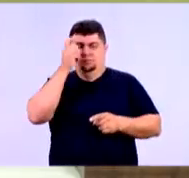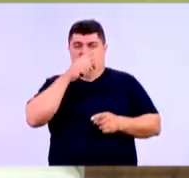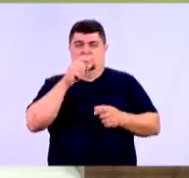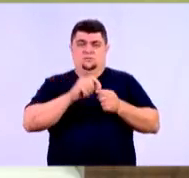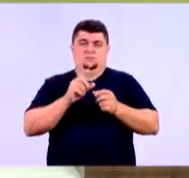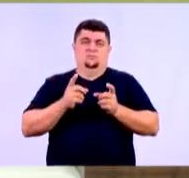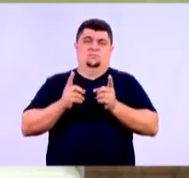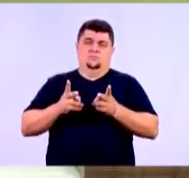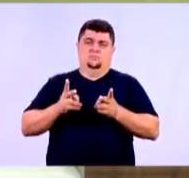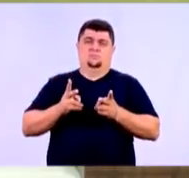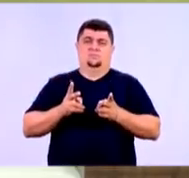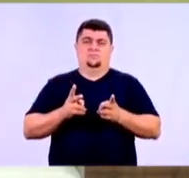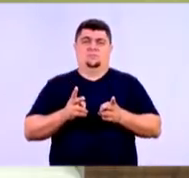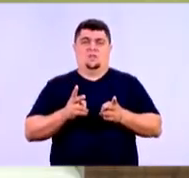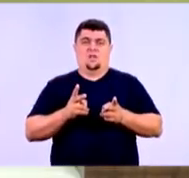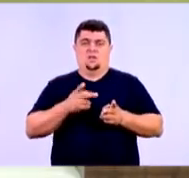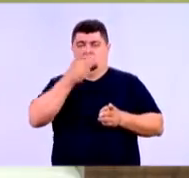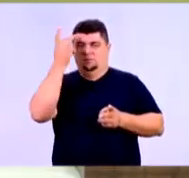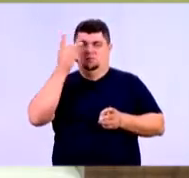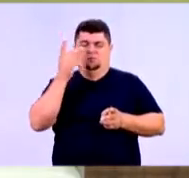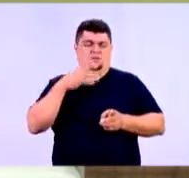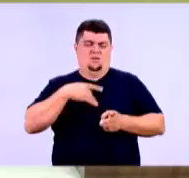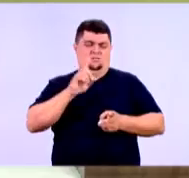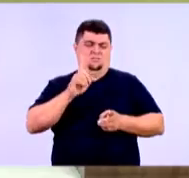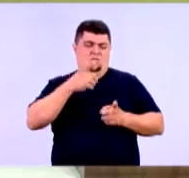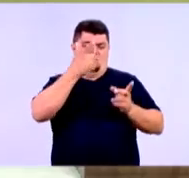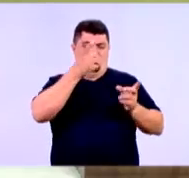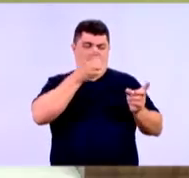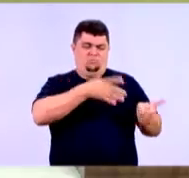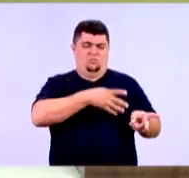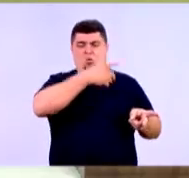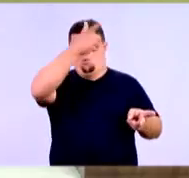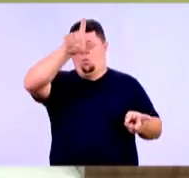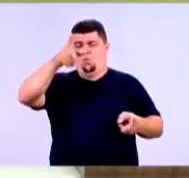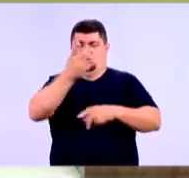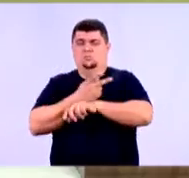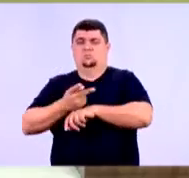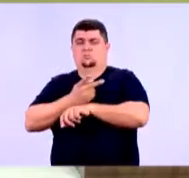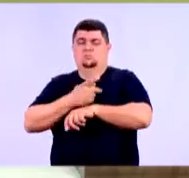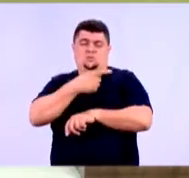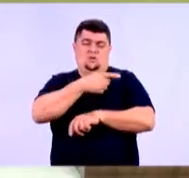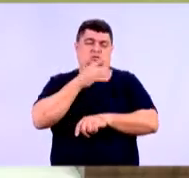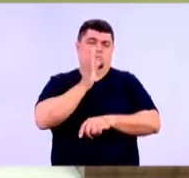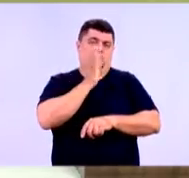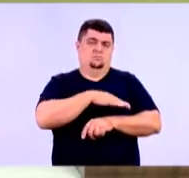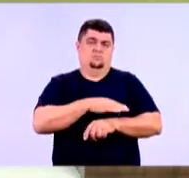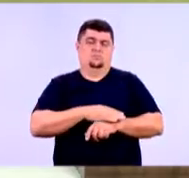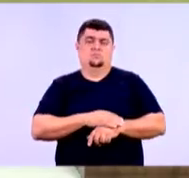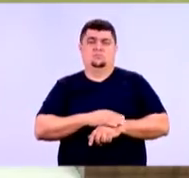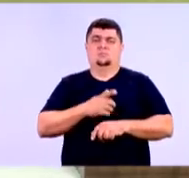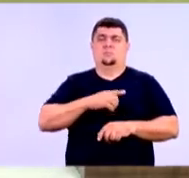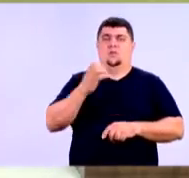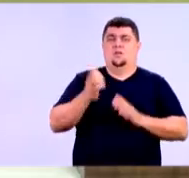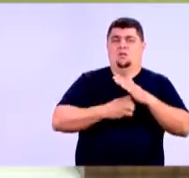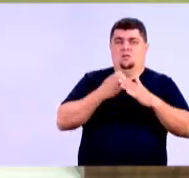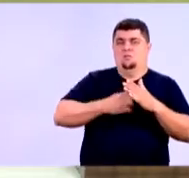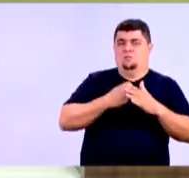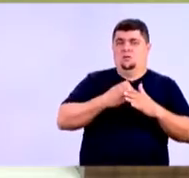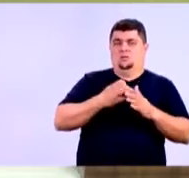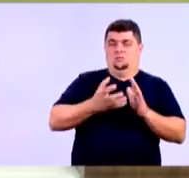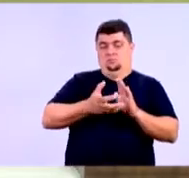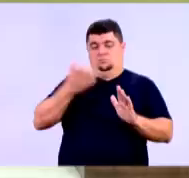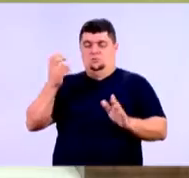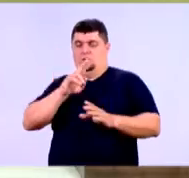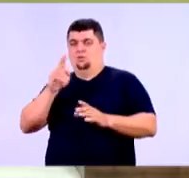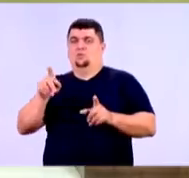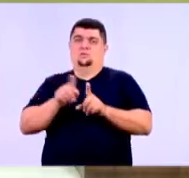compra ou para entrega. Aí o cliente já fala, não, então eu vou para a concorrência, porque essa empresa não me atende bem, né? Isso. Então para a empresa é muito interessante tirar o seu nome